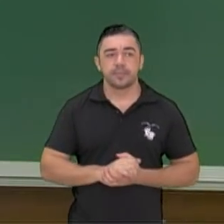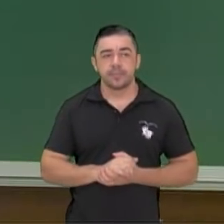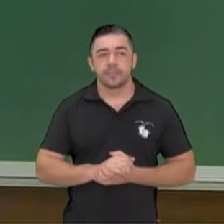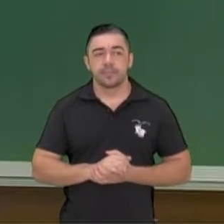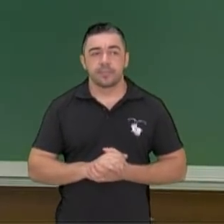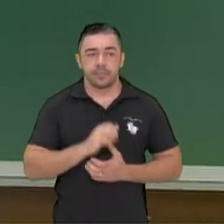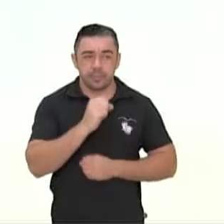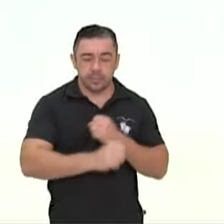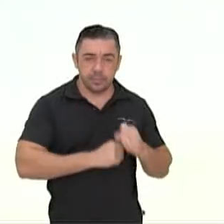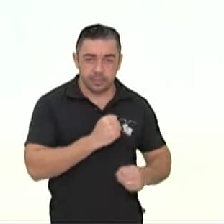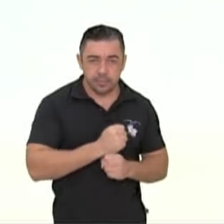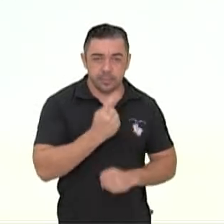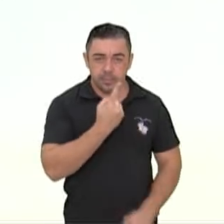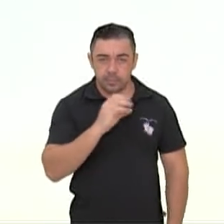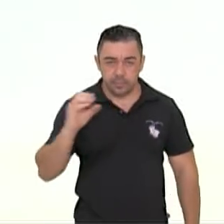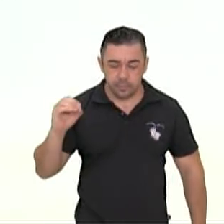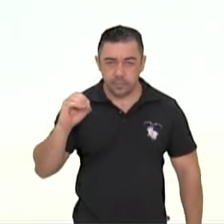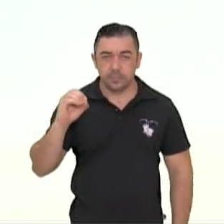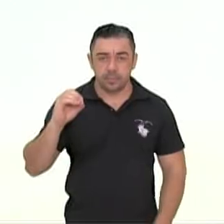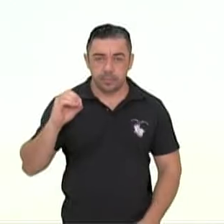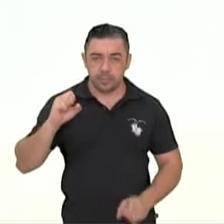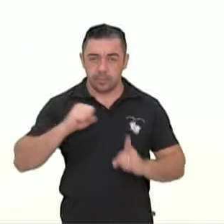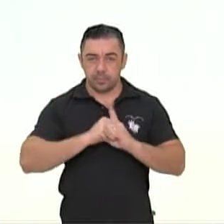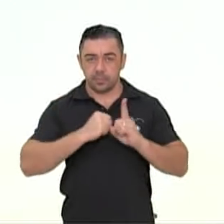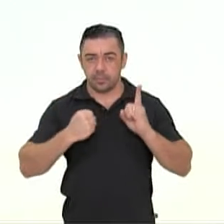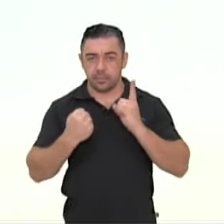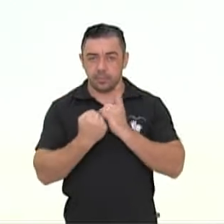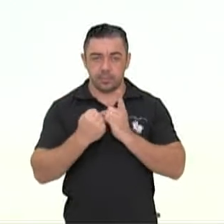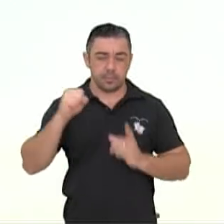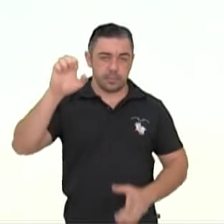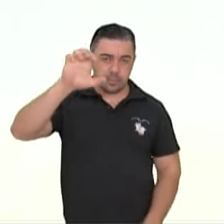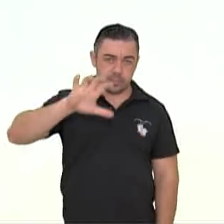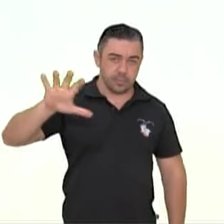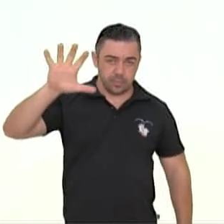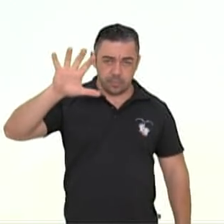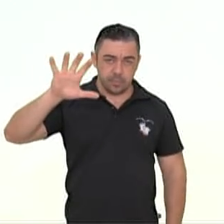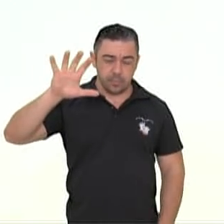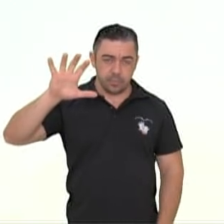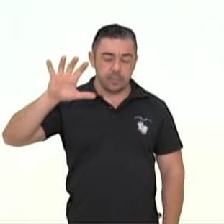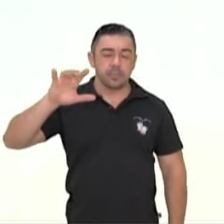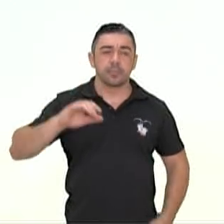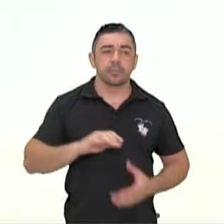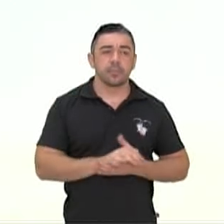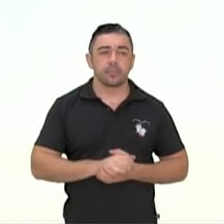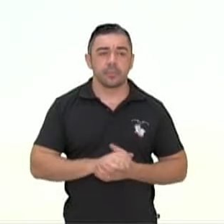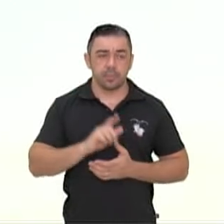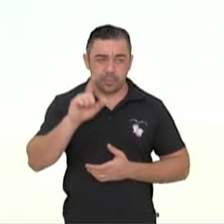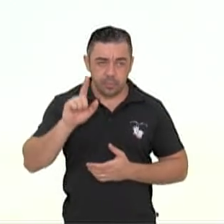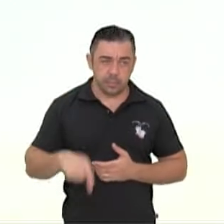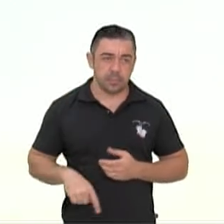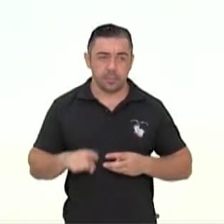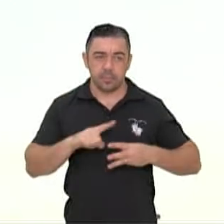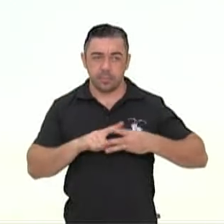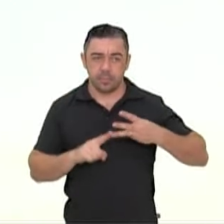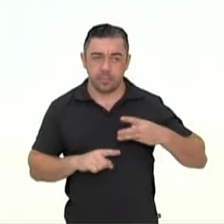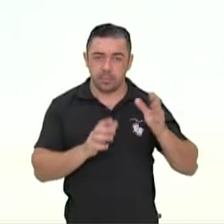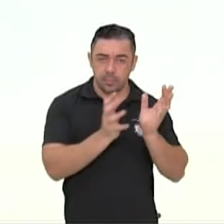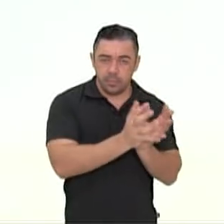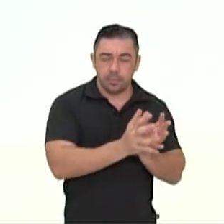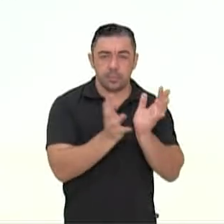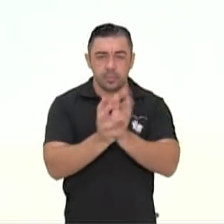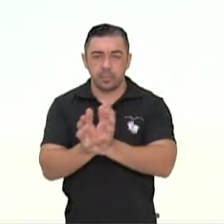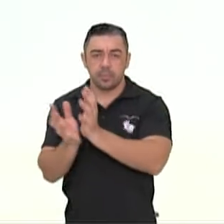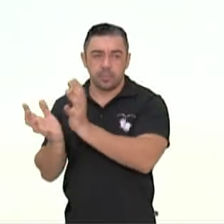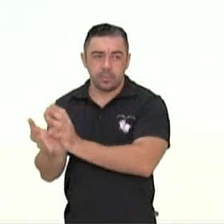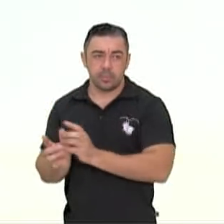No ano 1000, a sociedade da Europa, em 1000, tá no auge do feudalismo, era formada basicamente por 3 ordens ou grupos